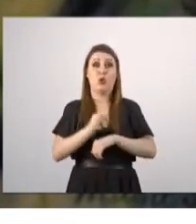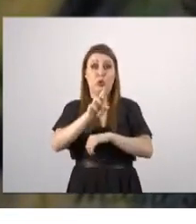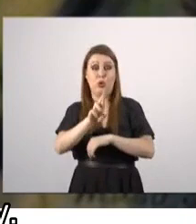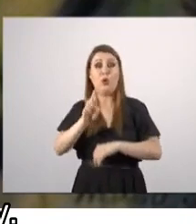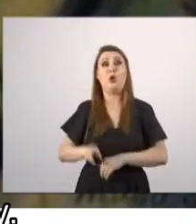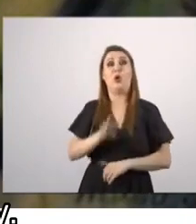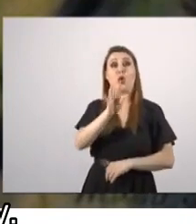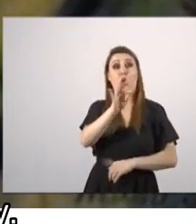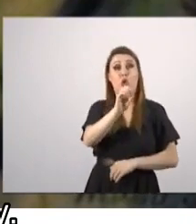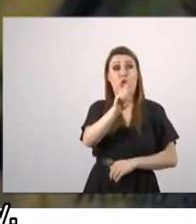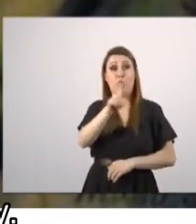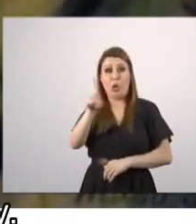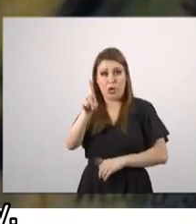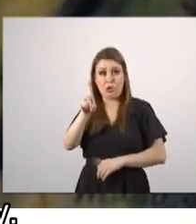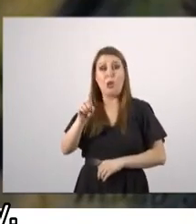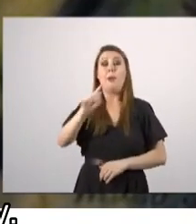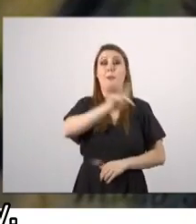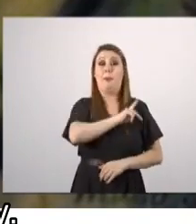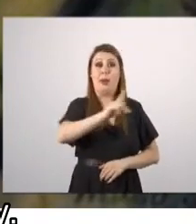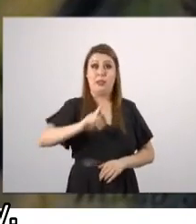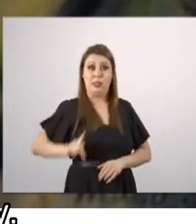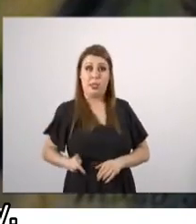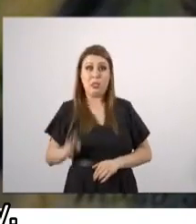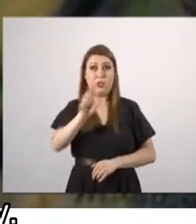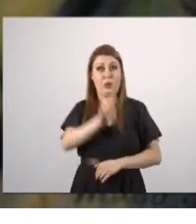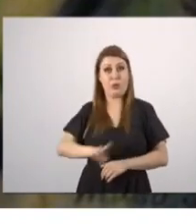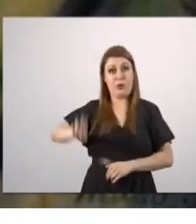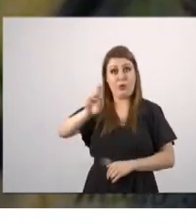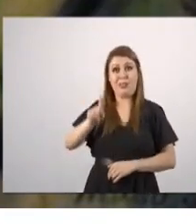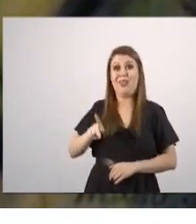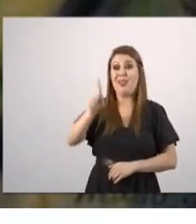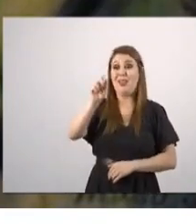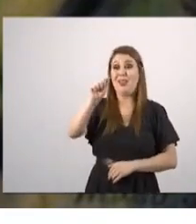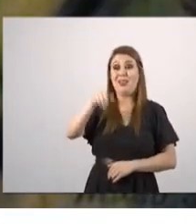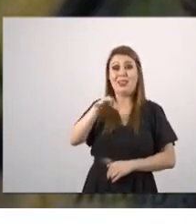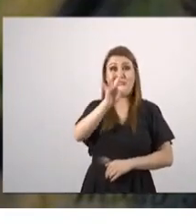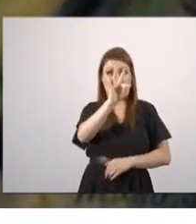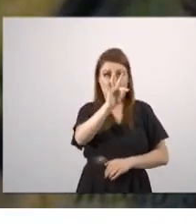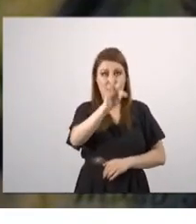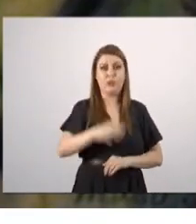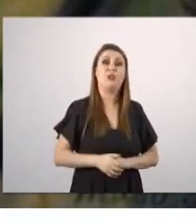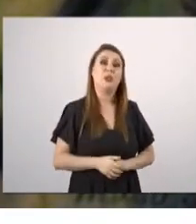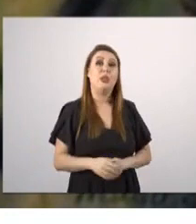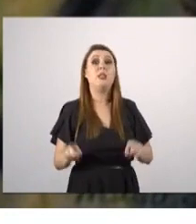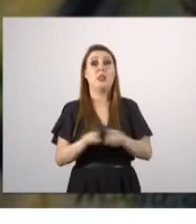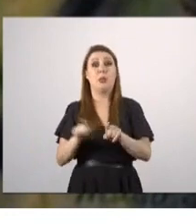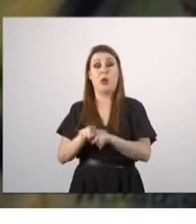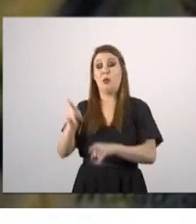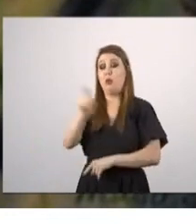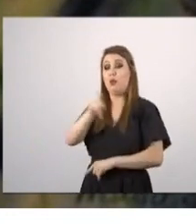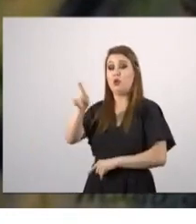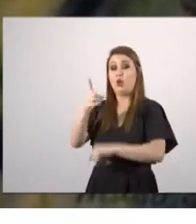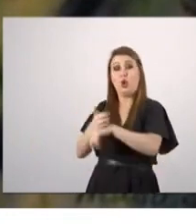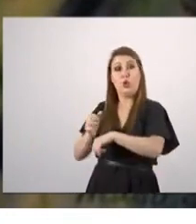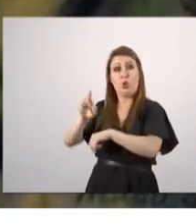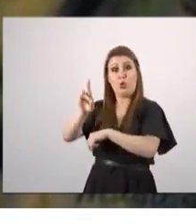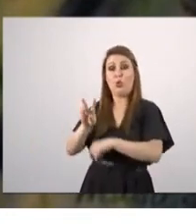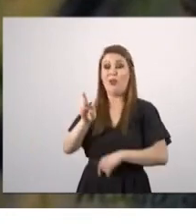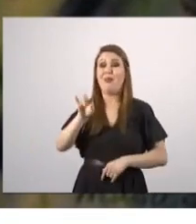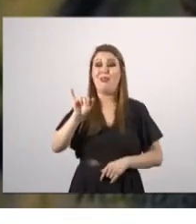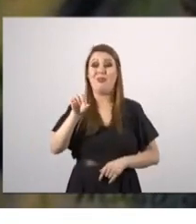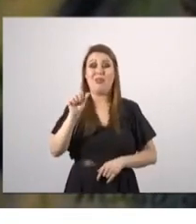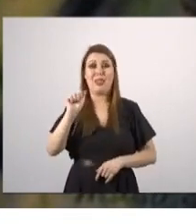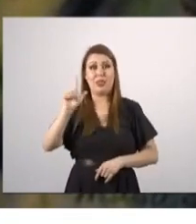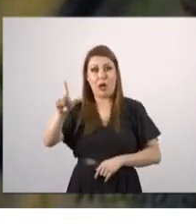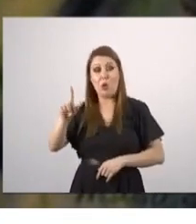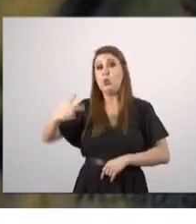Diacon, presidente da Kent State University, professor Dr. Vidal Martins, vice-reitor